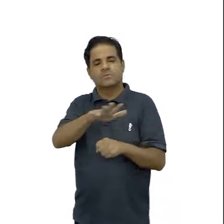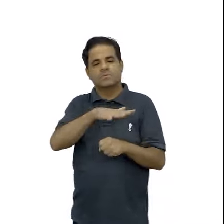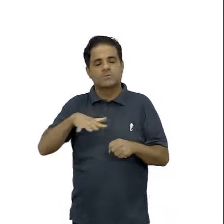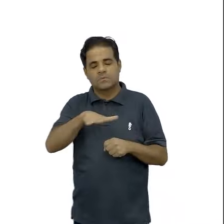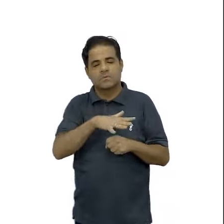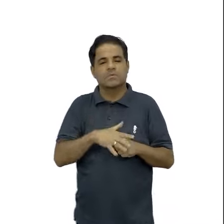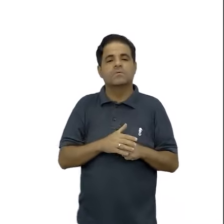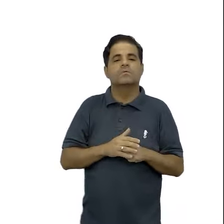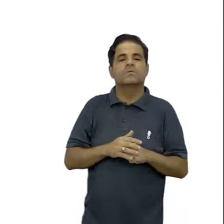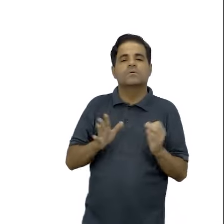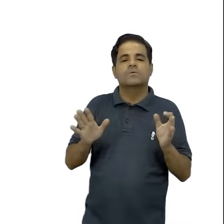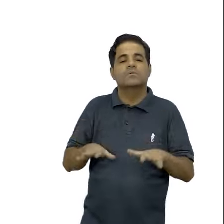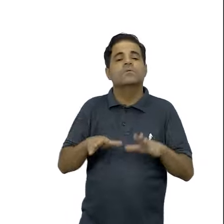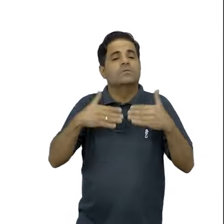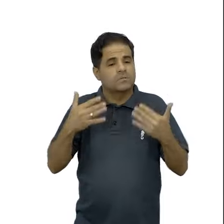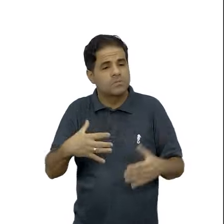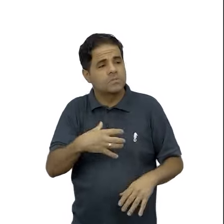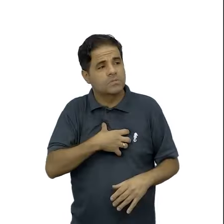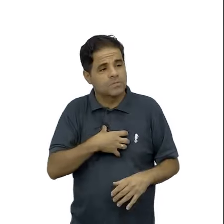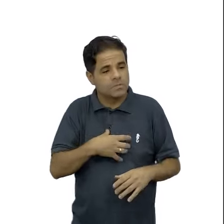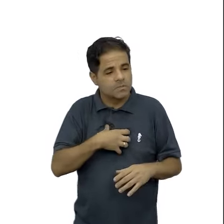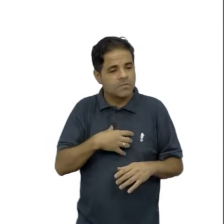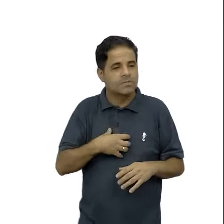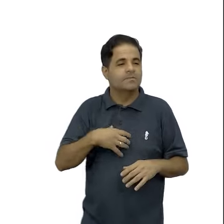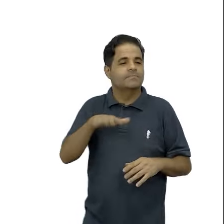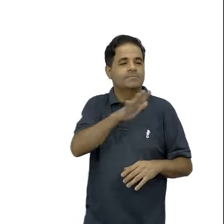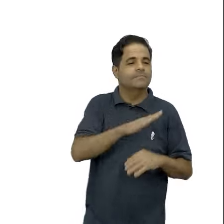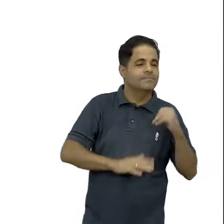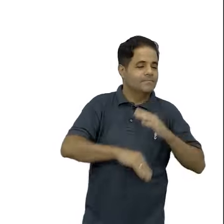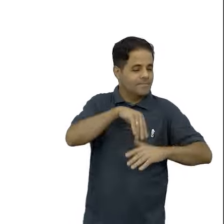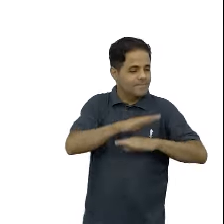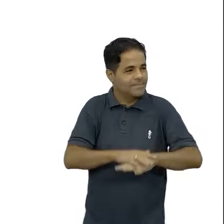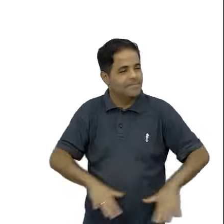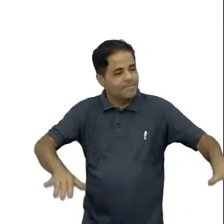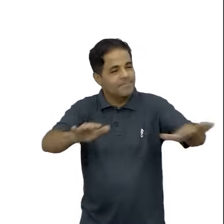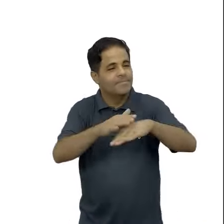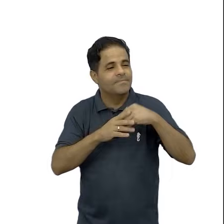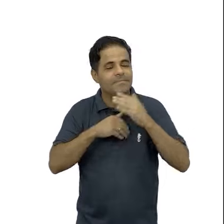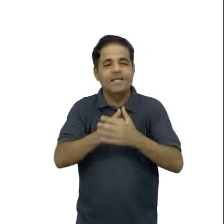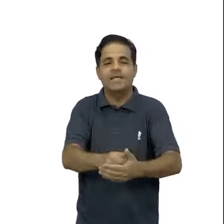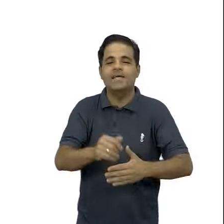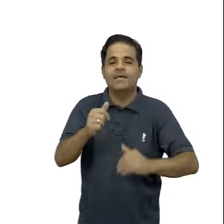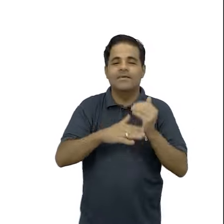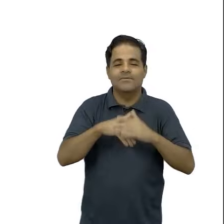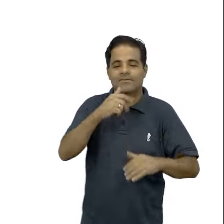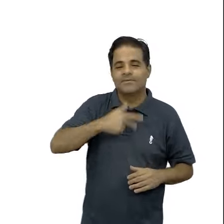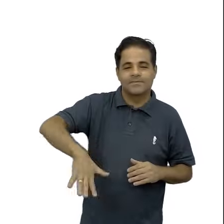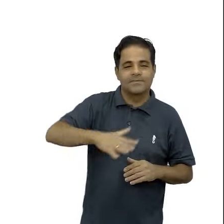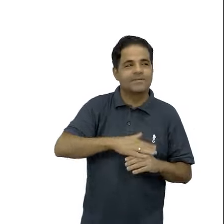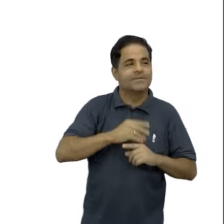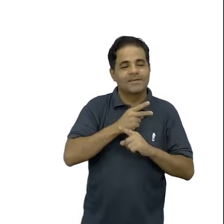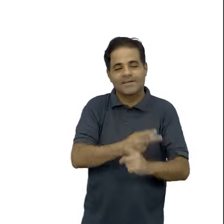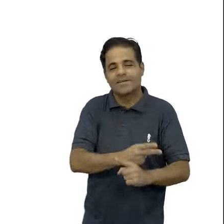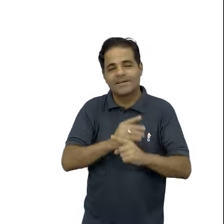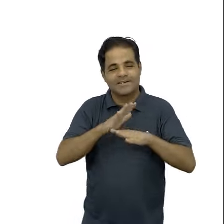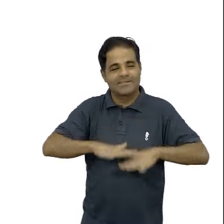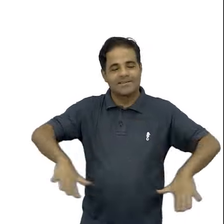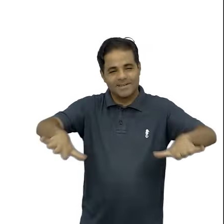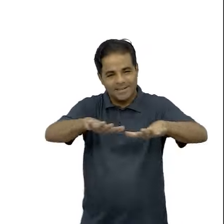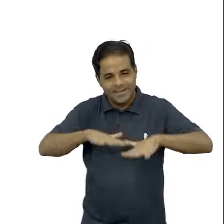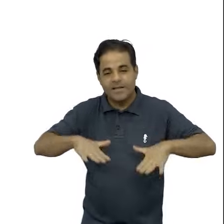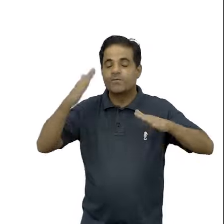número, de forma a registrar qualquer uma das quantidades. Compreender